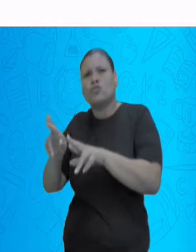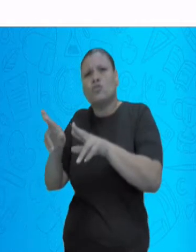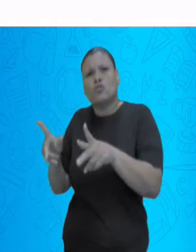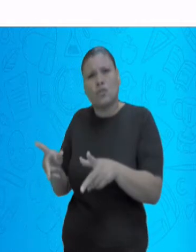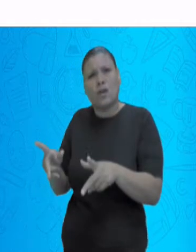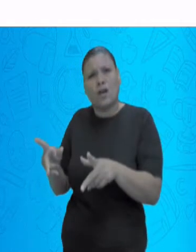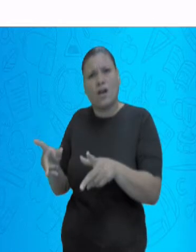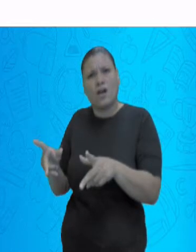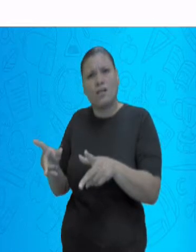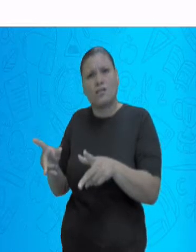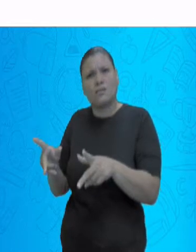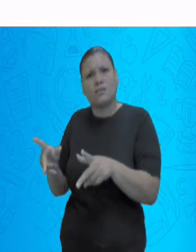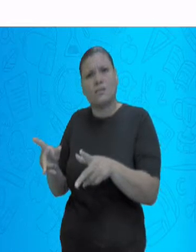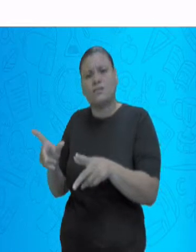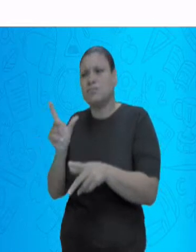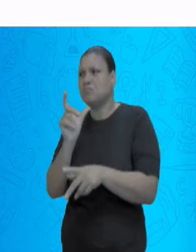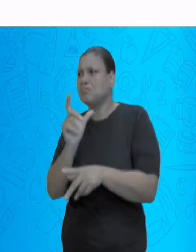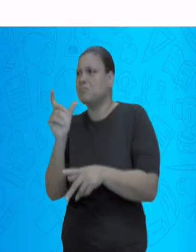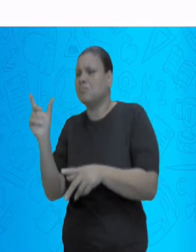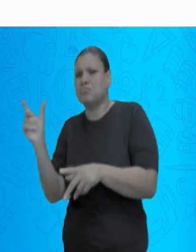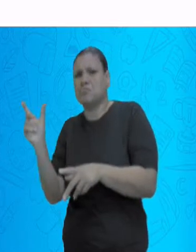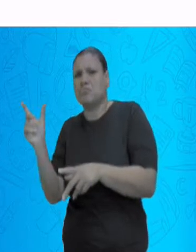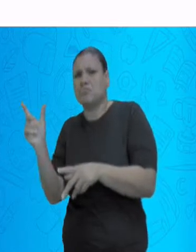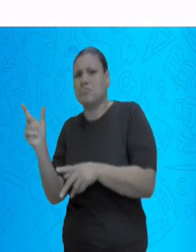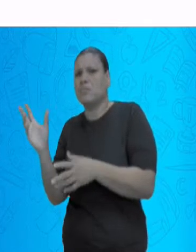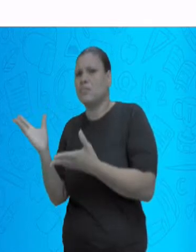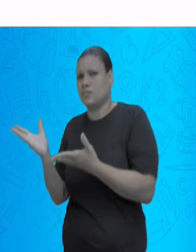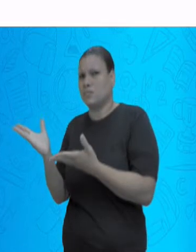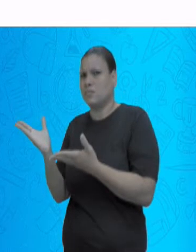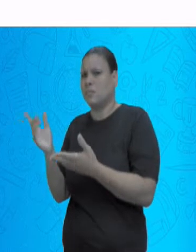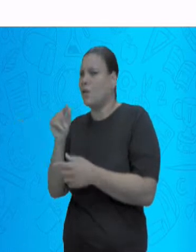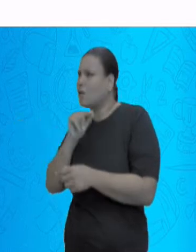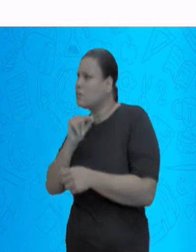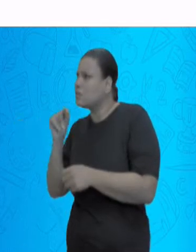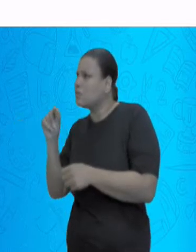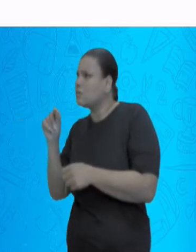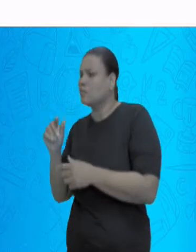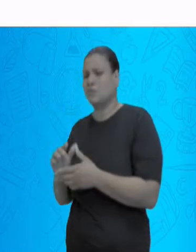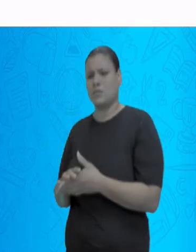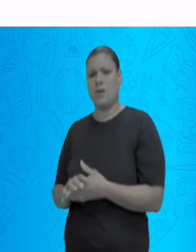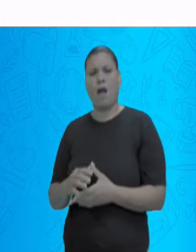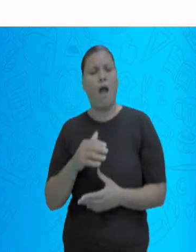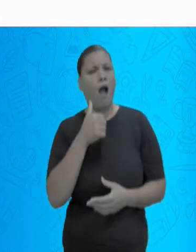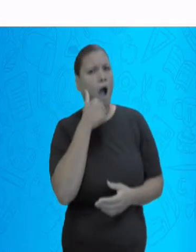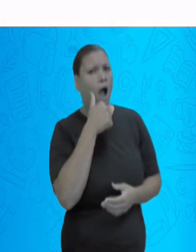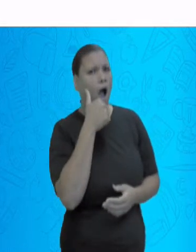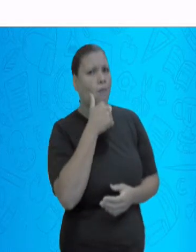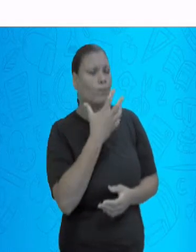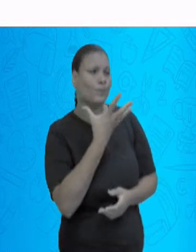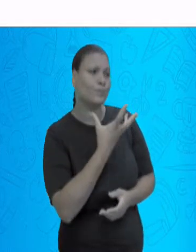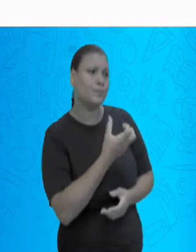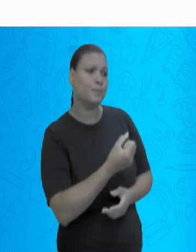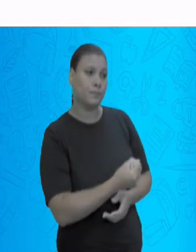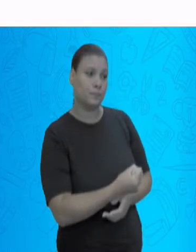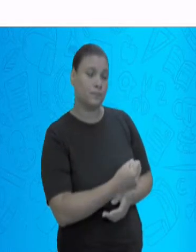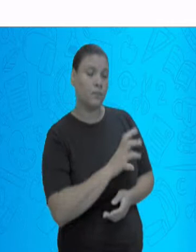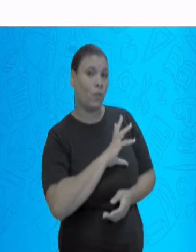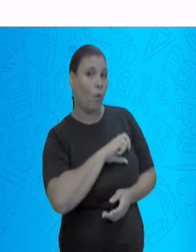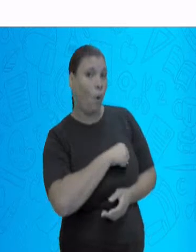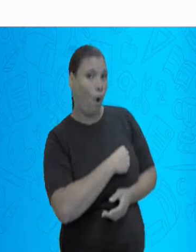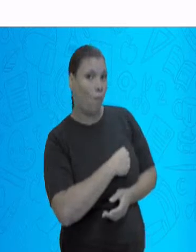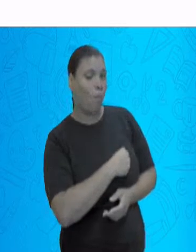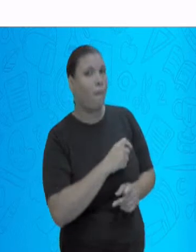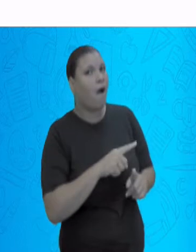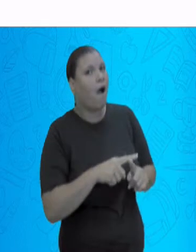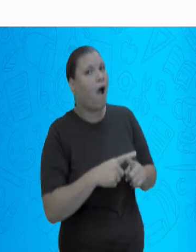abrace-me parece mais solene. A jovem aceita a declaração do rapaz, mas não a